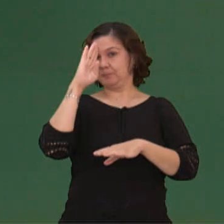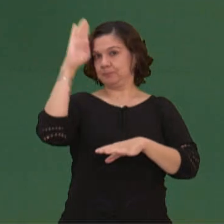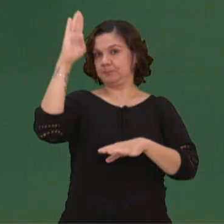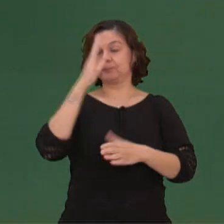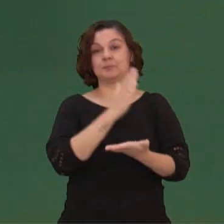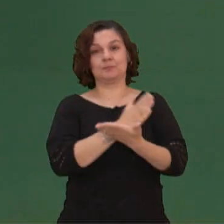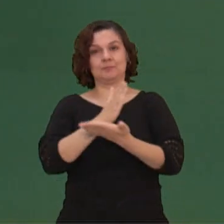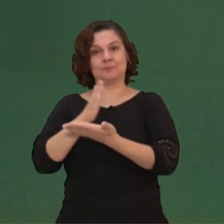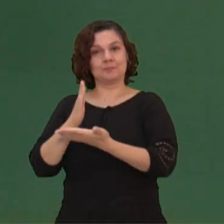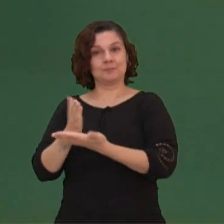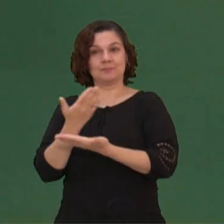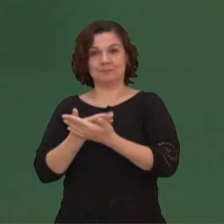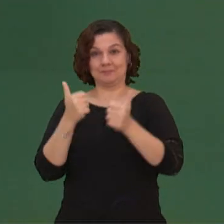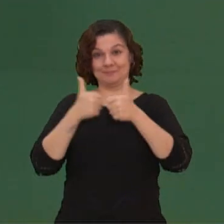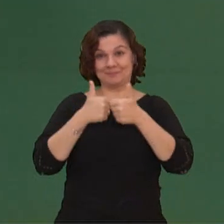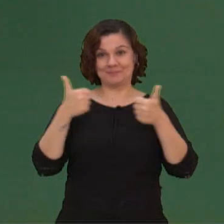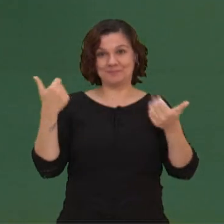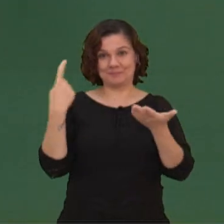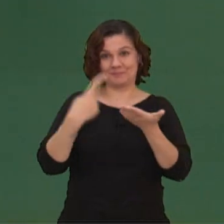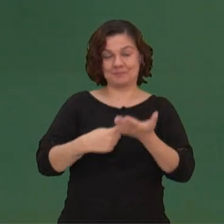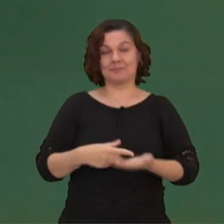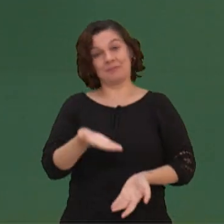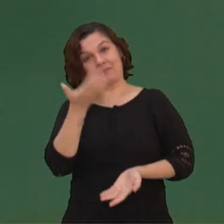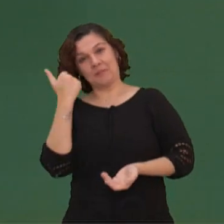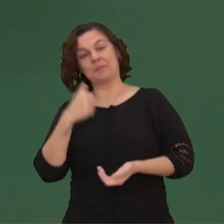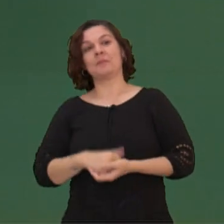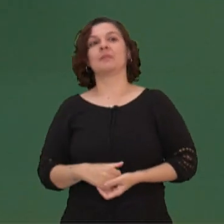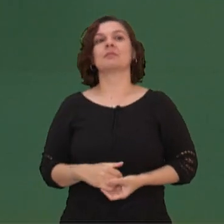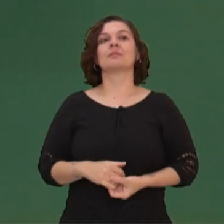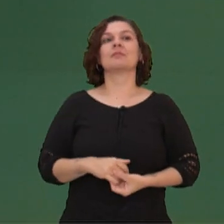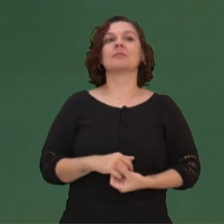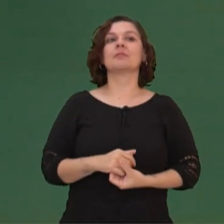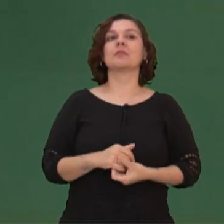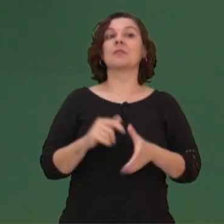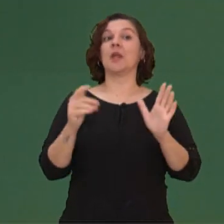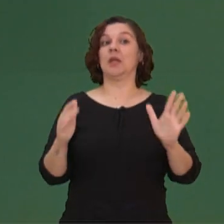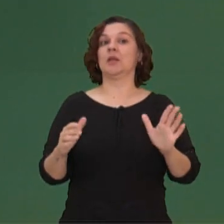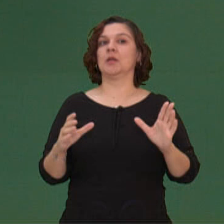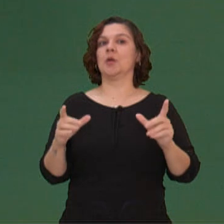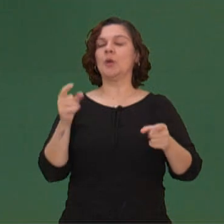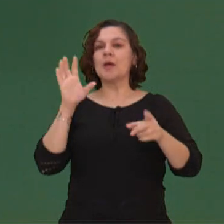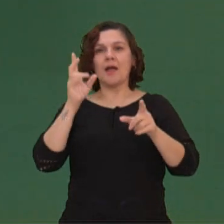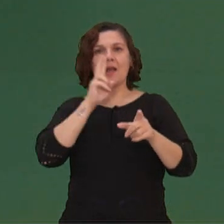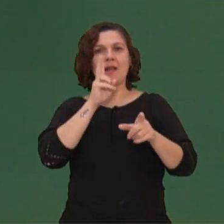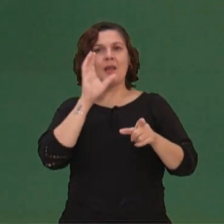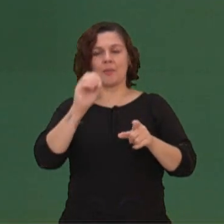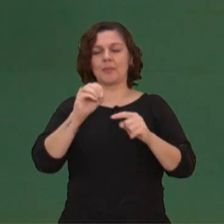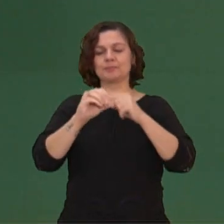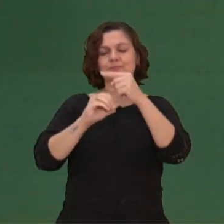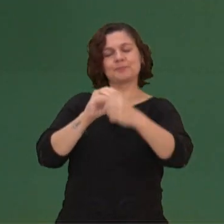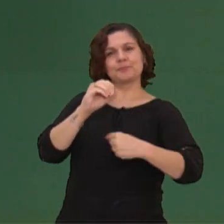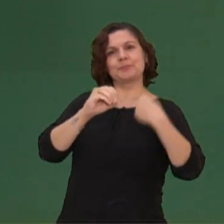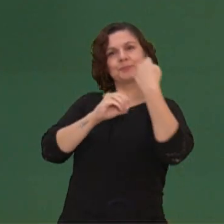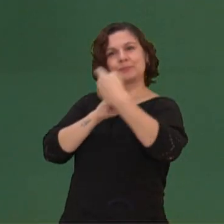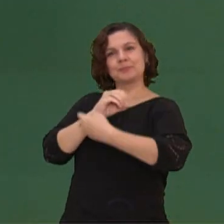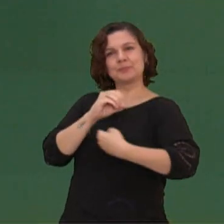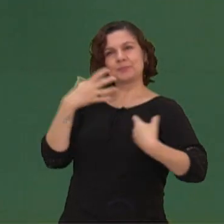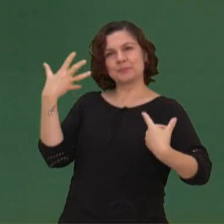cada aula. Combinado? Vamos em frente. Olá, estrutura do átomo. Lembra desse desenho 3D